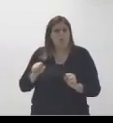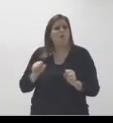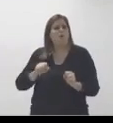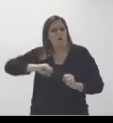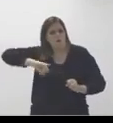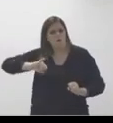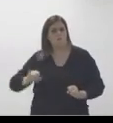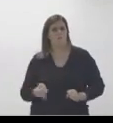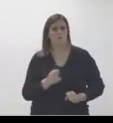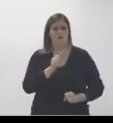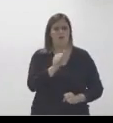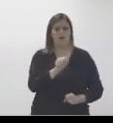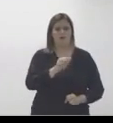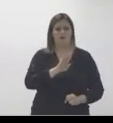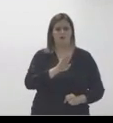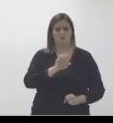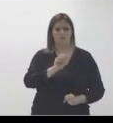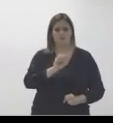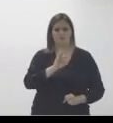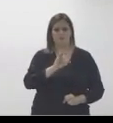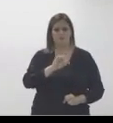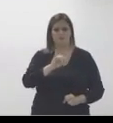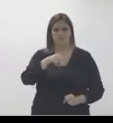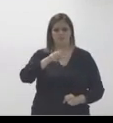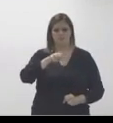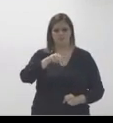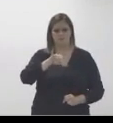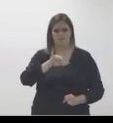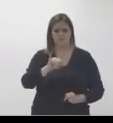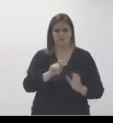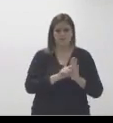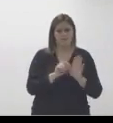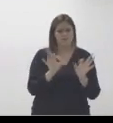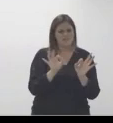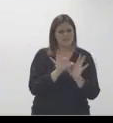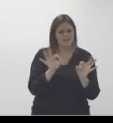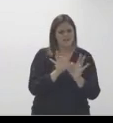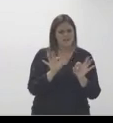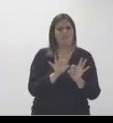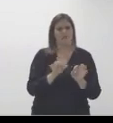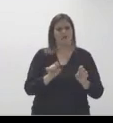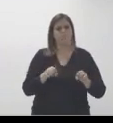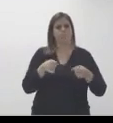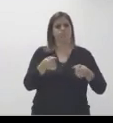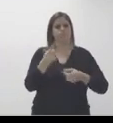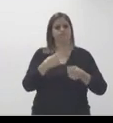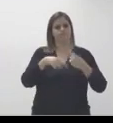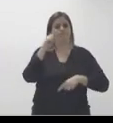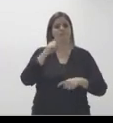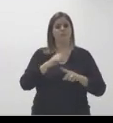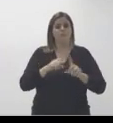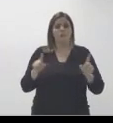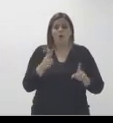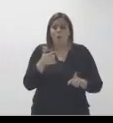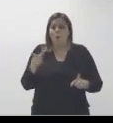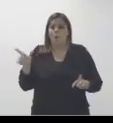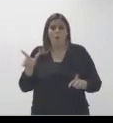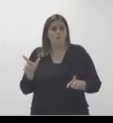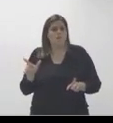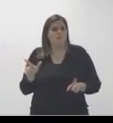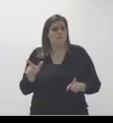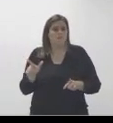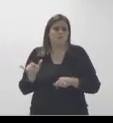caminho da abstinência tem outros que não conseguem desta forma através das diversas estratégias